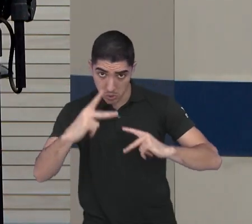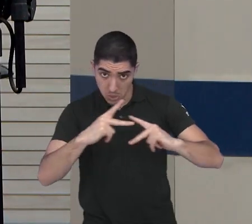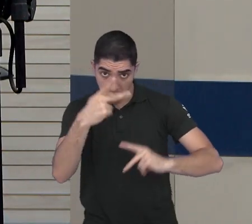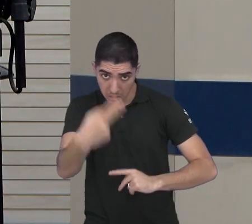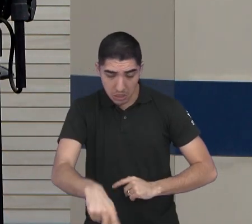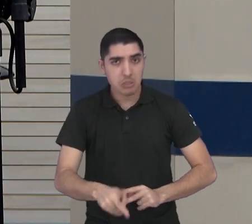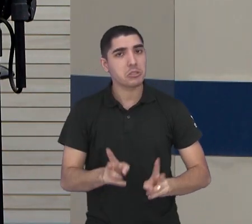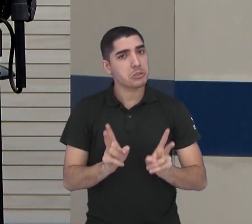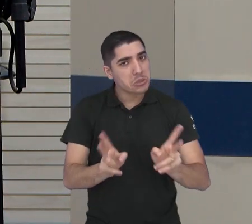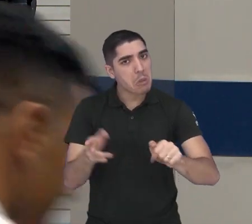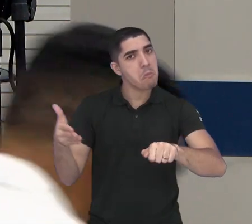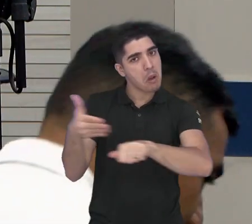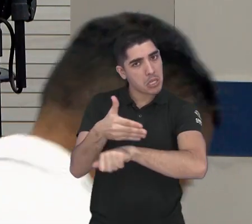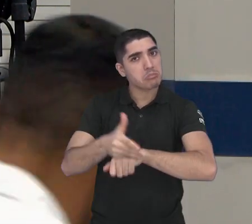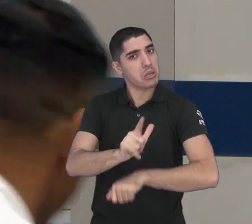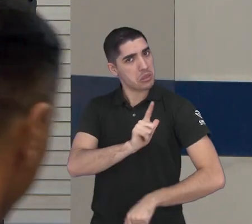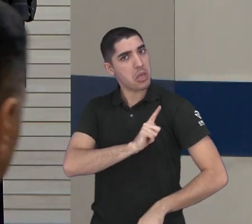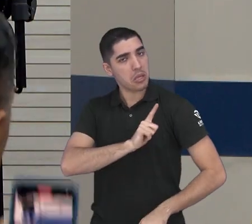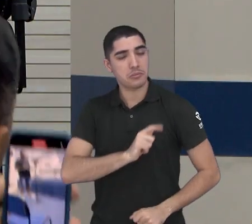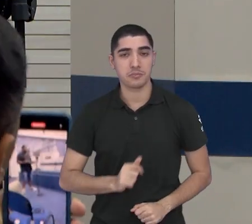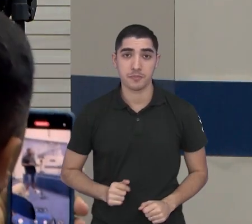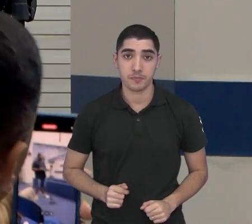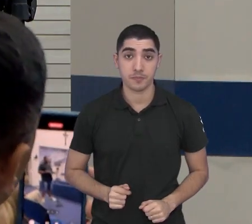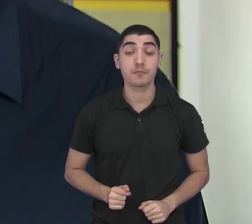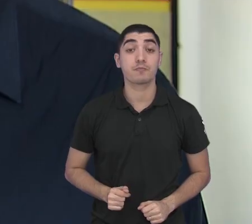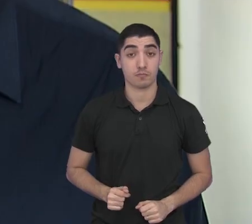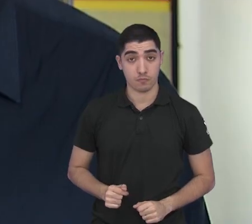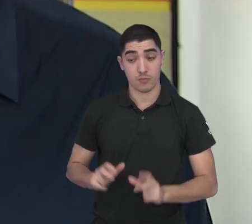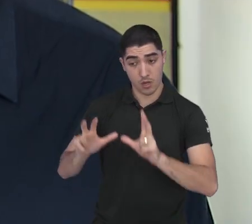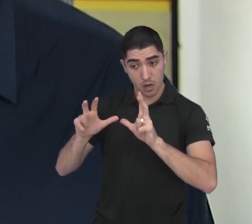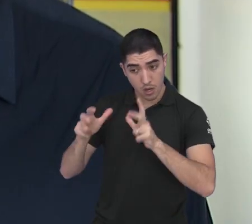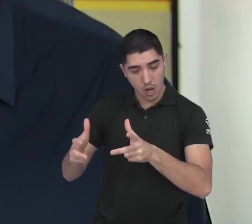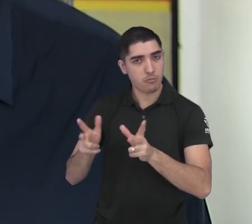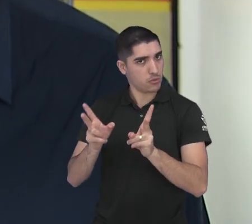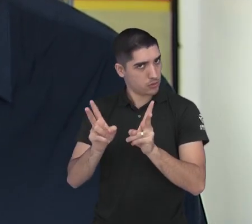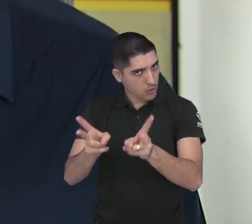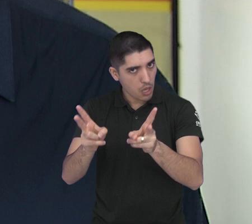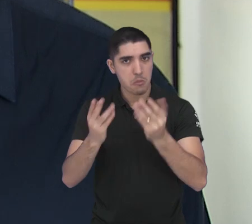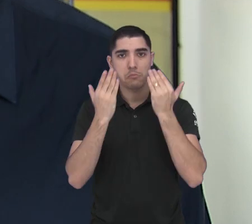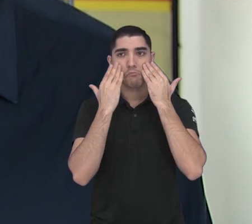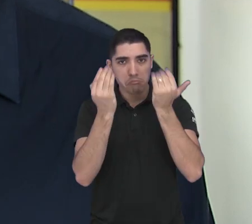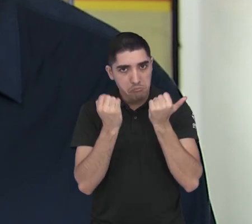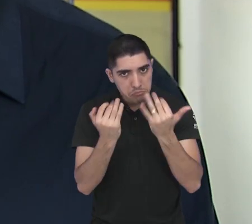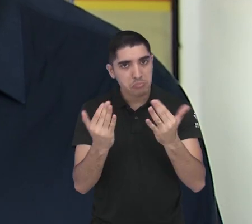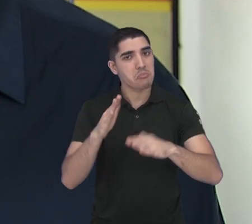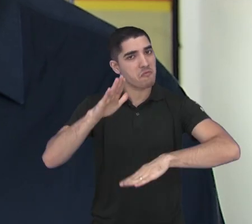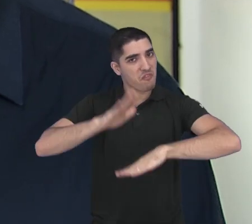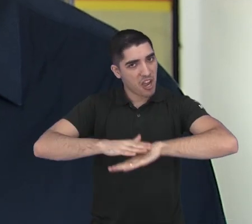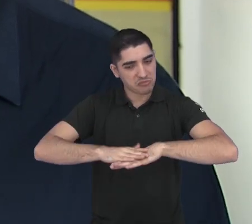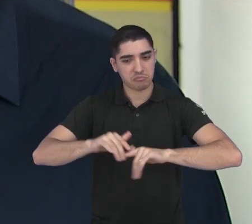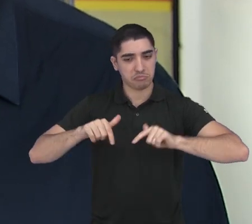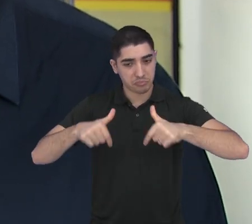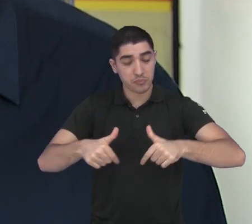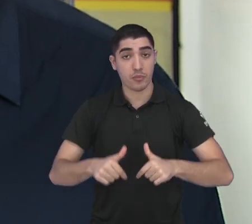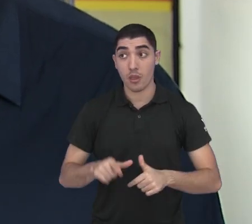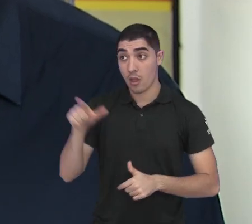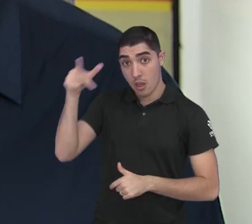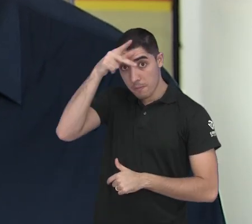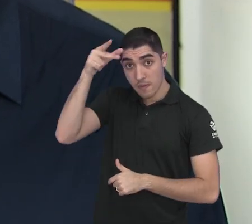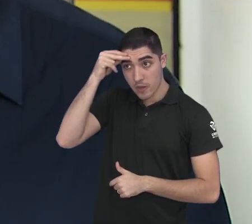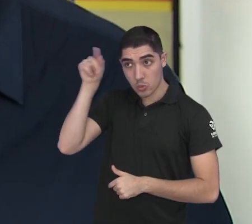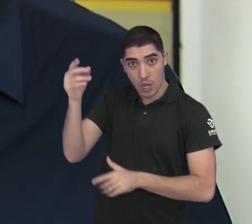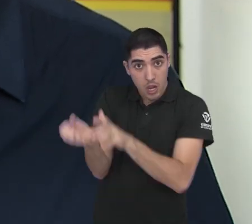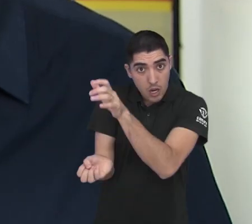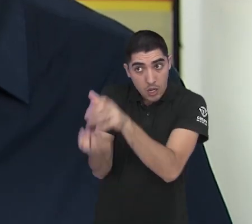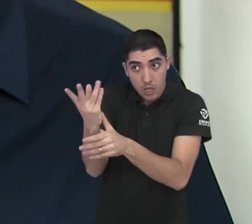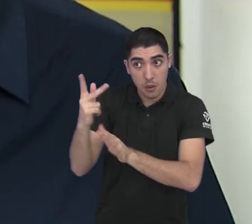joseenses costumam ser bem participativos nesse processo. A Câmara sempre faz o seu papel, né? O Executivo também, quando manda um